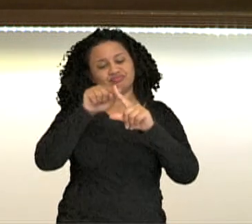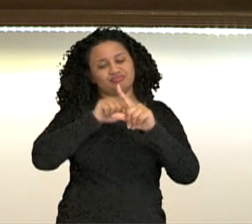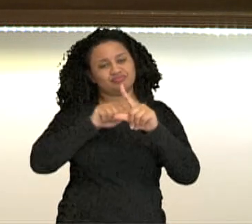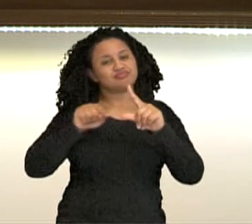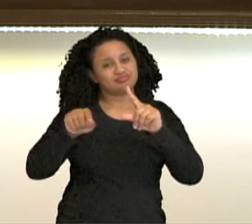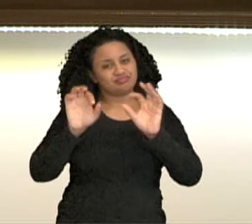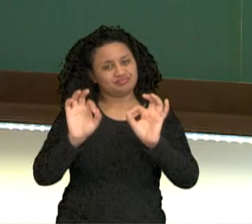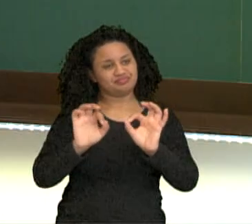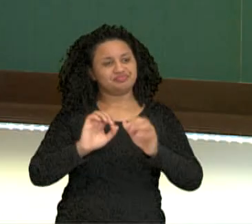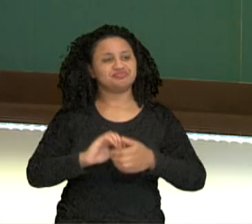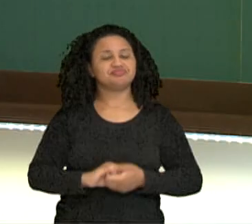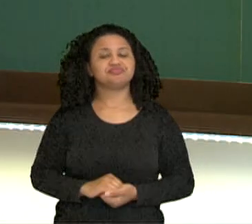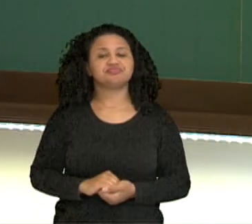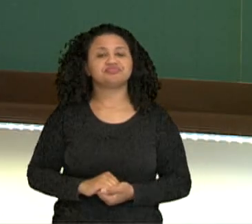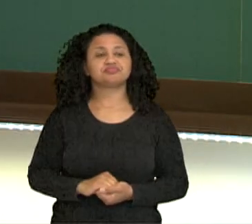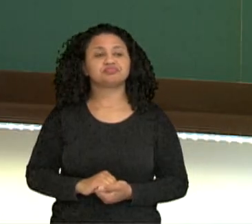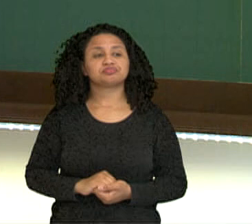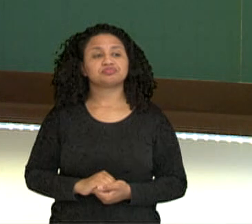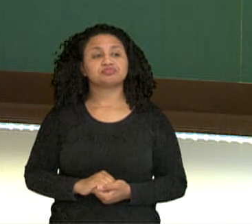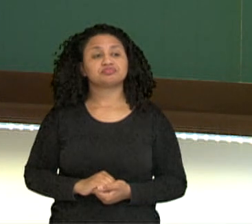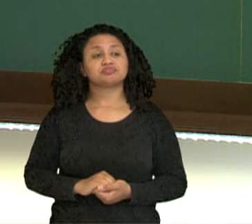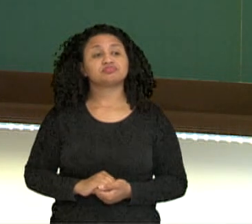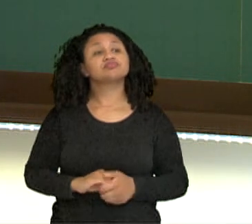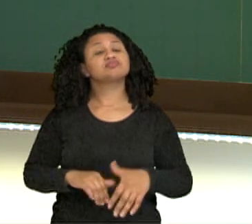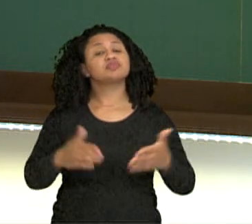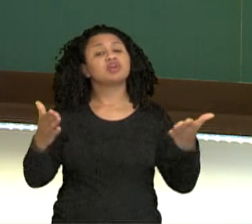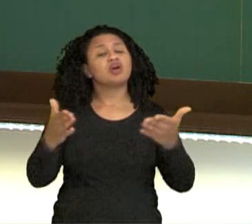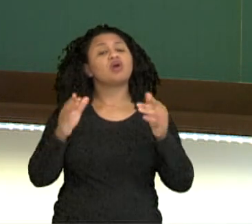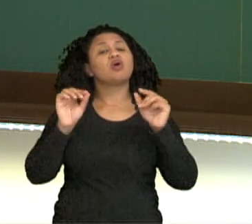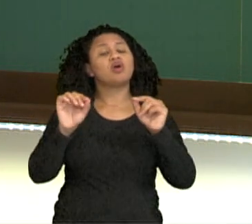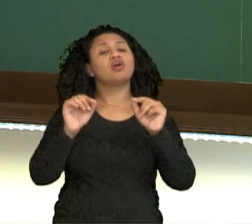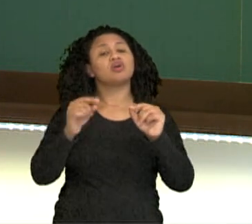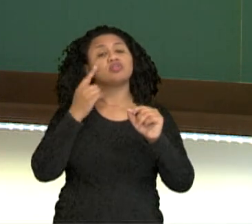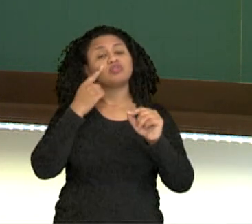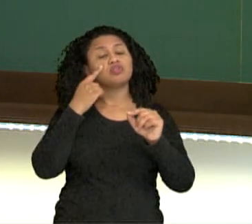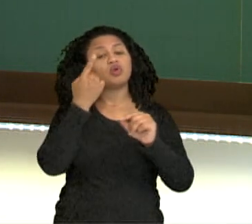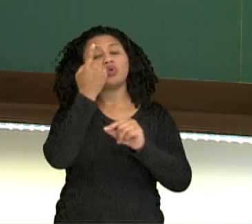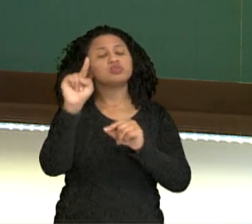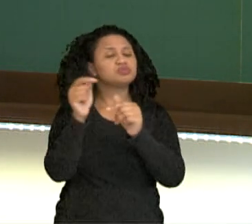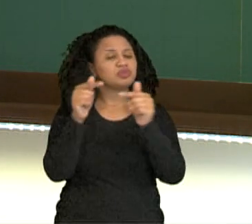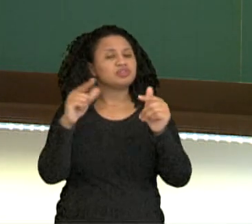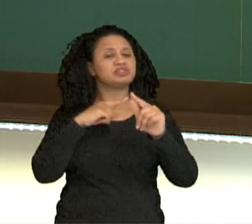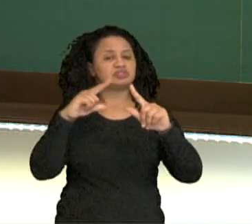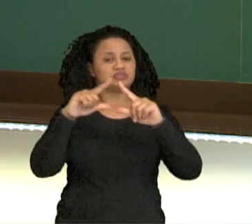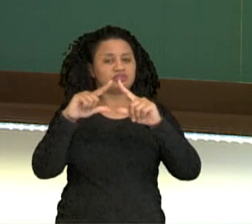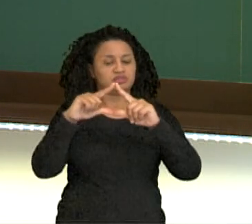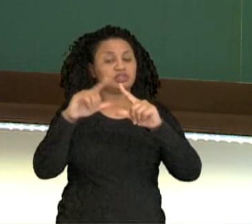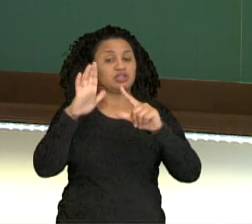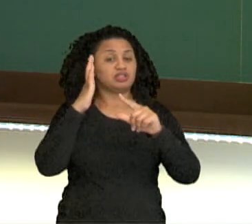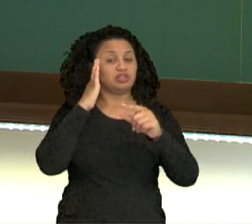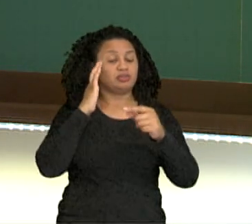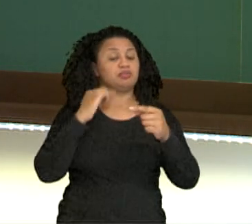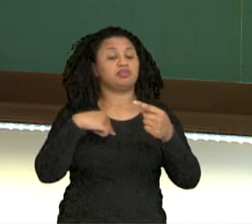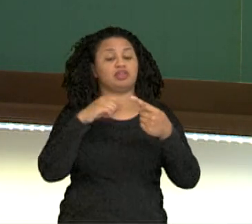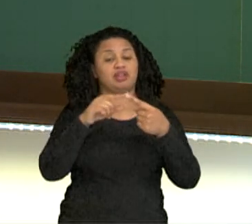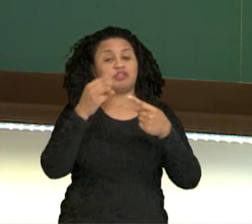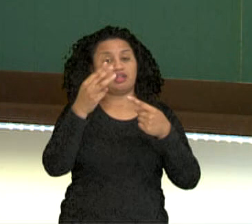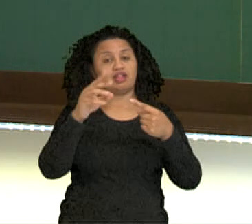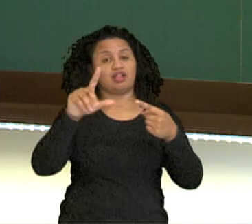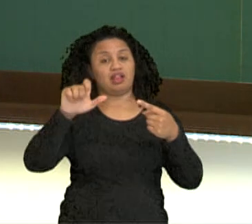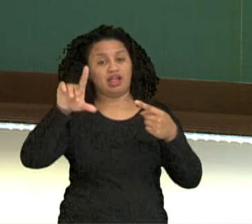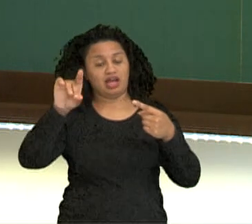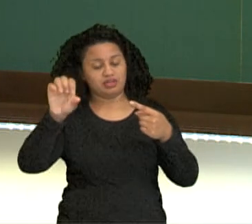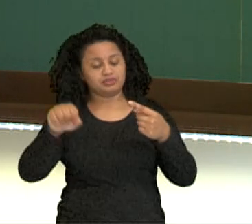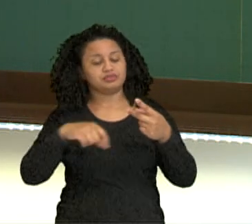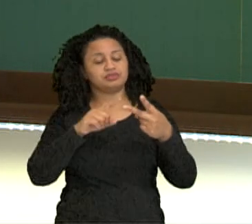Vamos continuar? Bom, agora a gente vai ver o último elemento do triângulo. Então, a gente já sabe que o triângulo tem 3 lados e